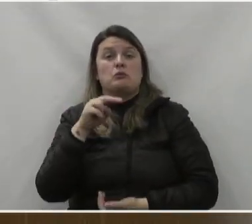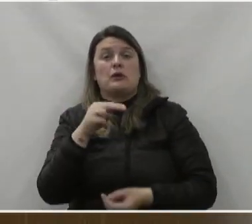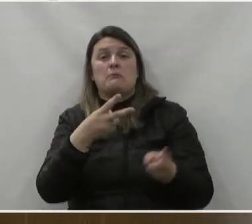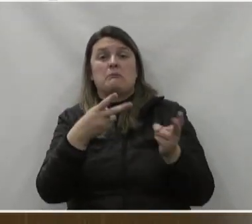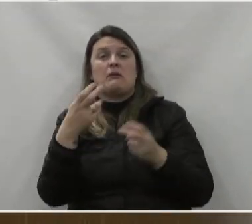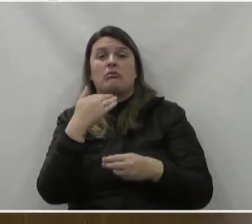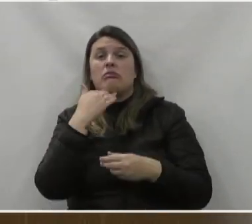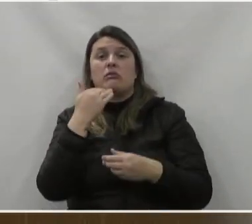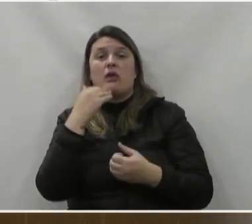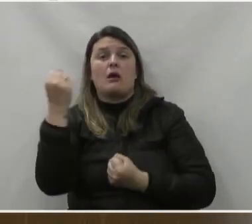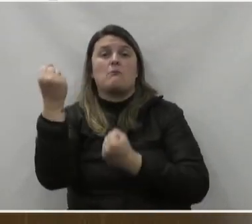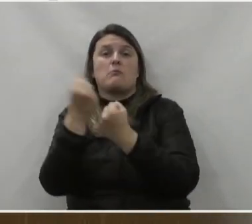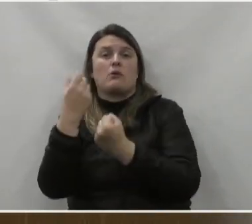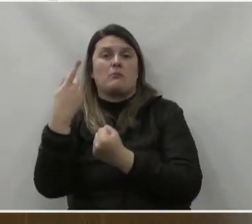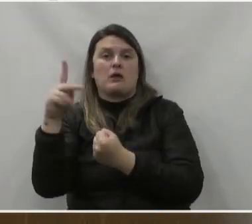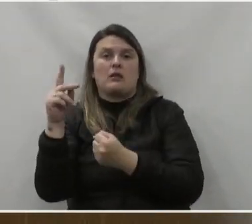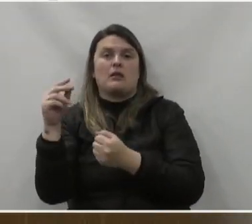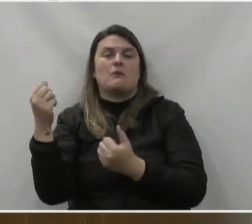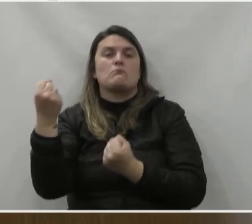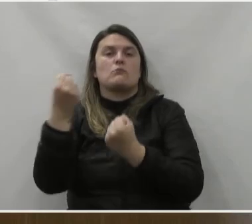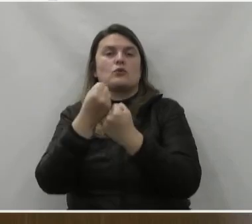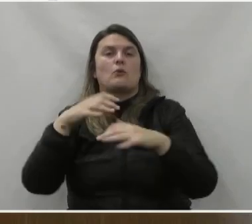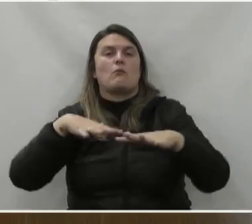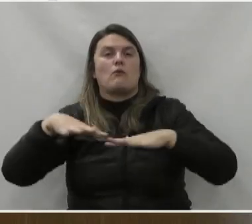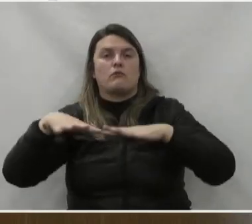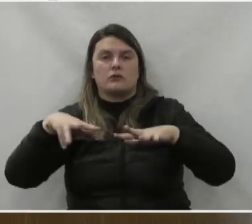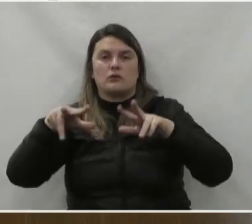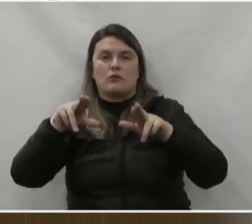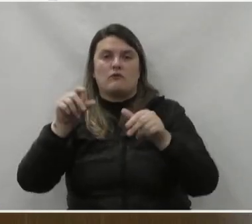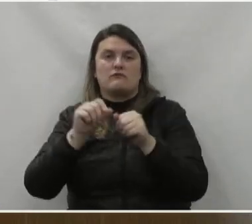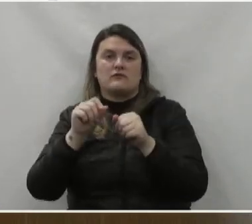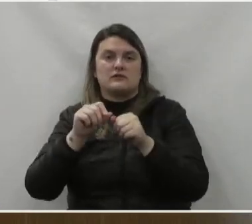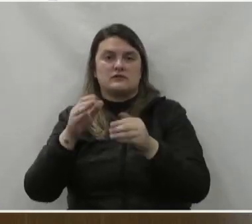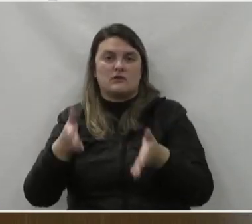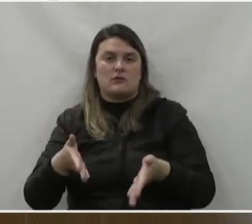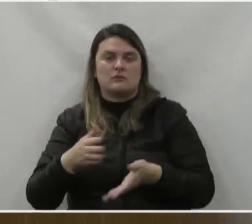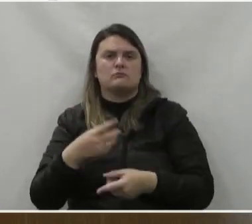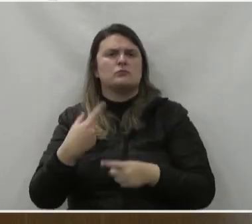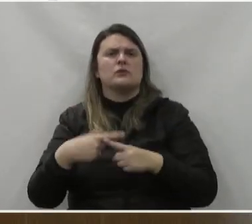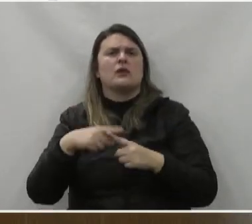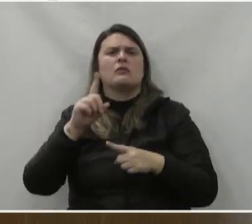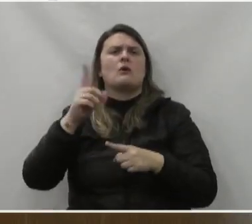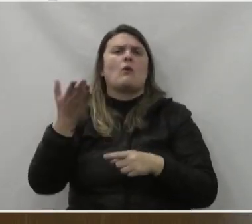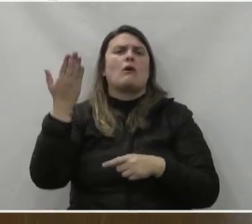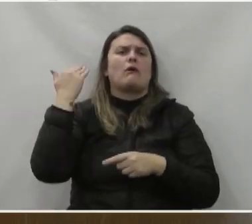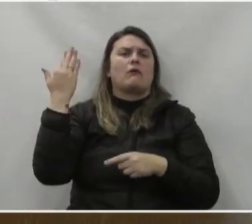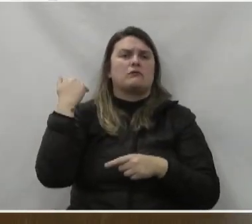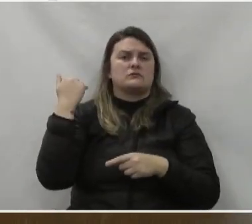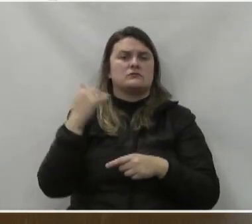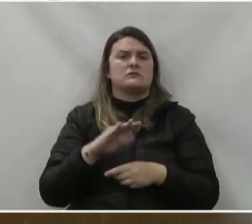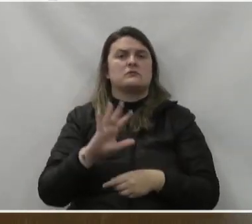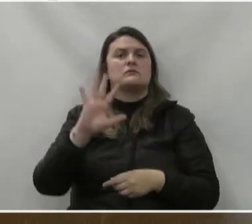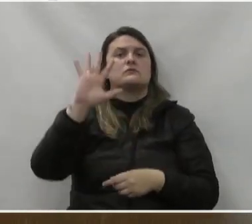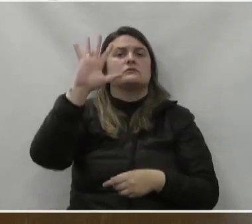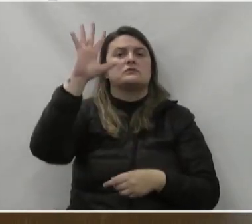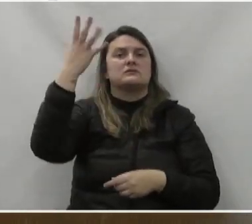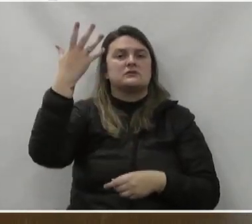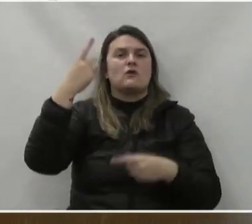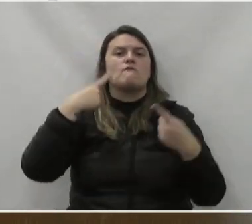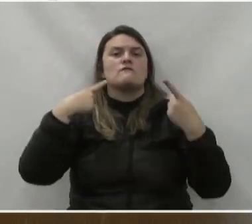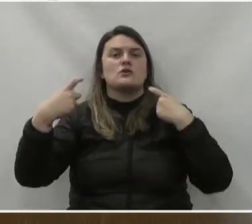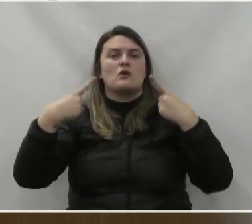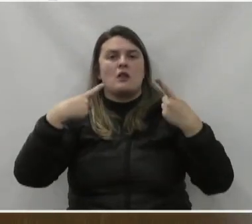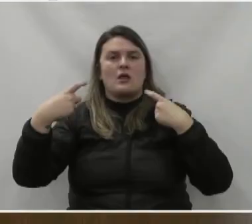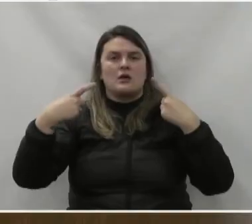ninguém a favor delas, com postagem, movimentos, igual estão fazendo agora nesse momento. Por que não se manifestaram quando houve essas violências,